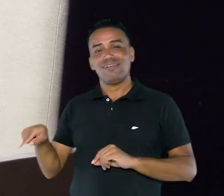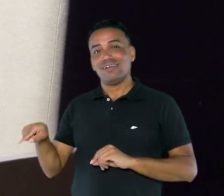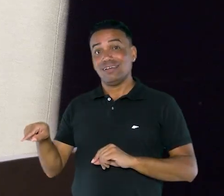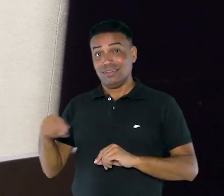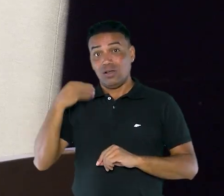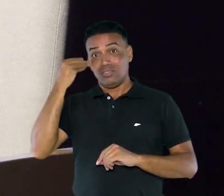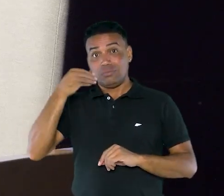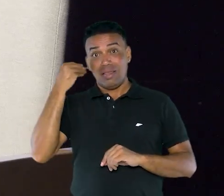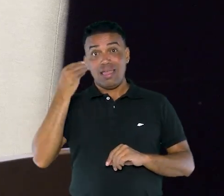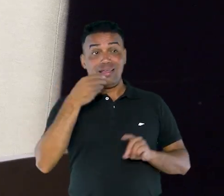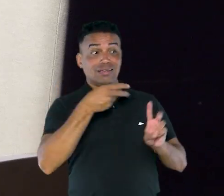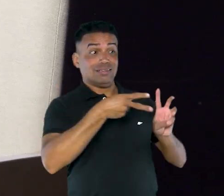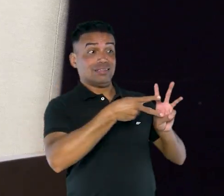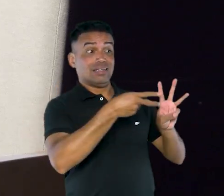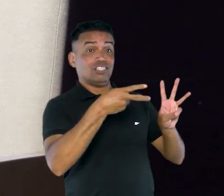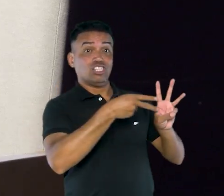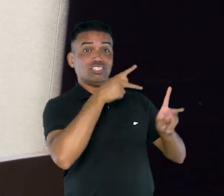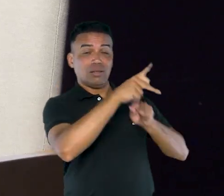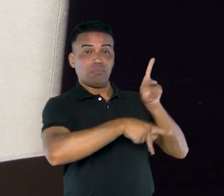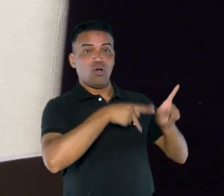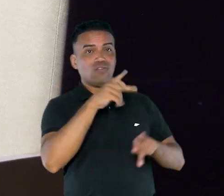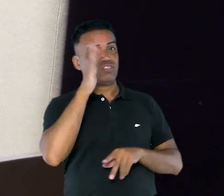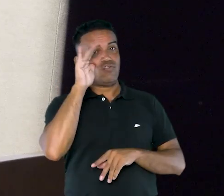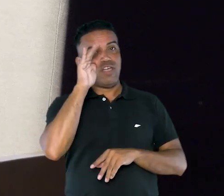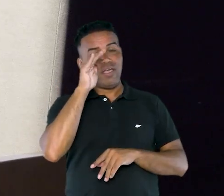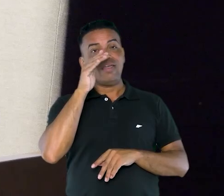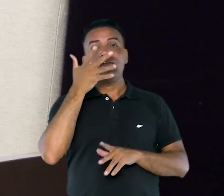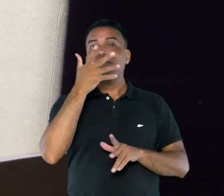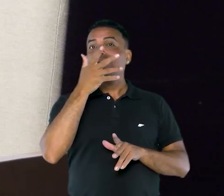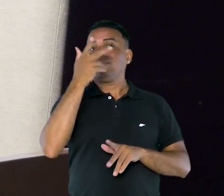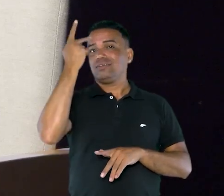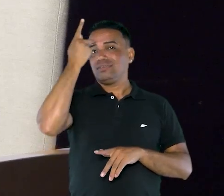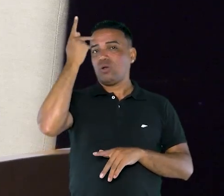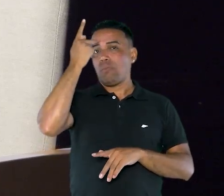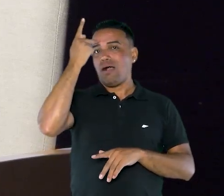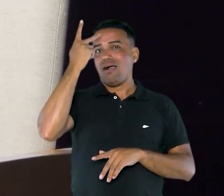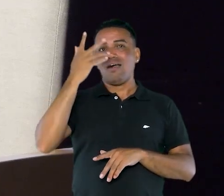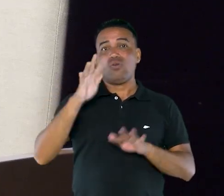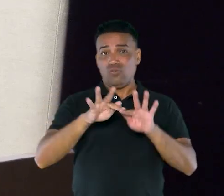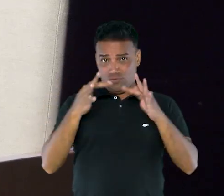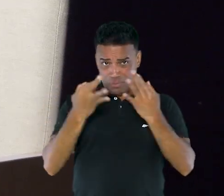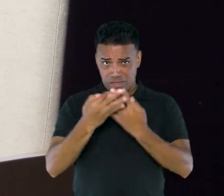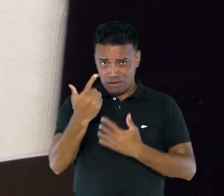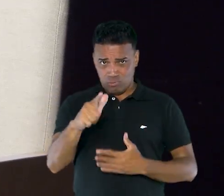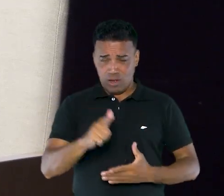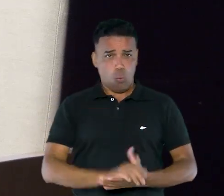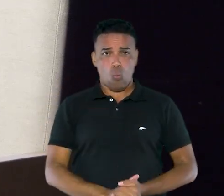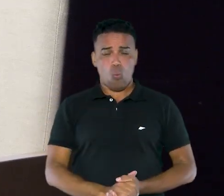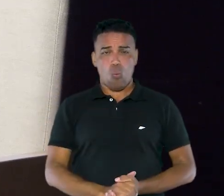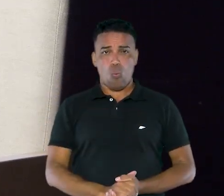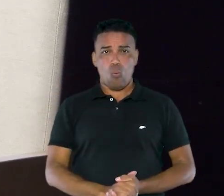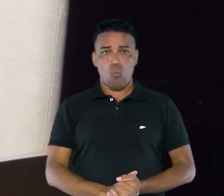experiência, por exemplo, dos povos indígenas aqui em São Paulo, quando eles olham as pessoas na rua, eles dizem, esse pessoal não tem família, não?